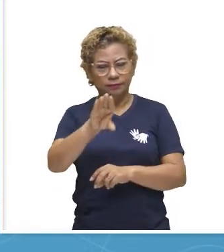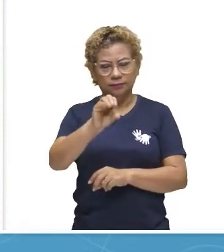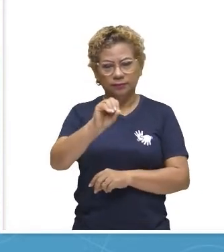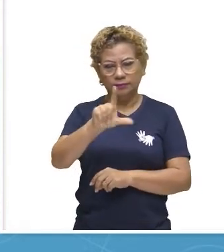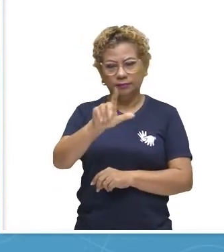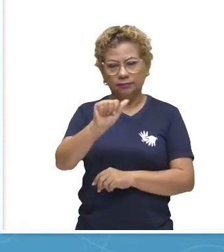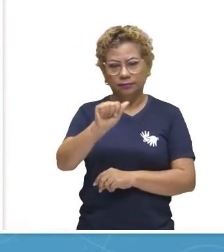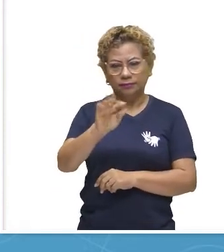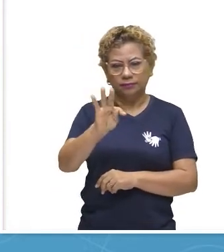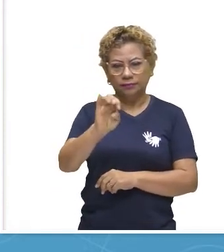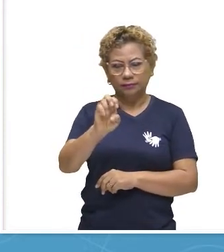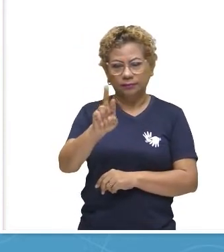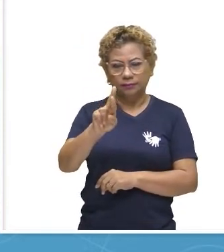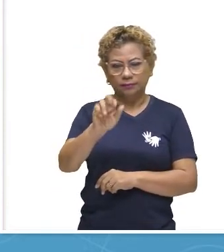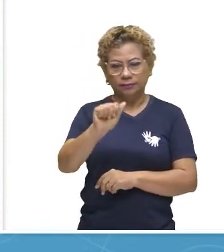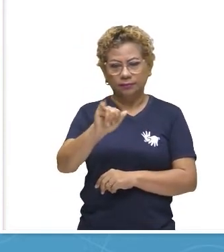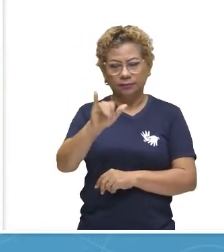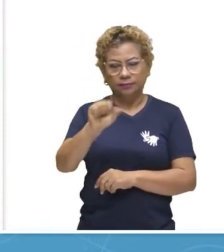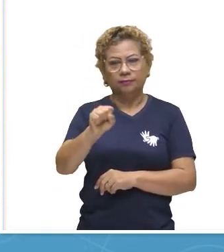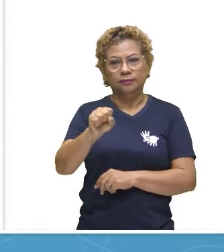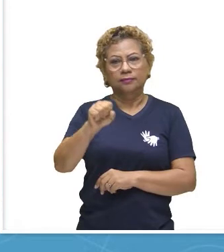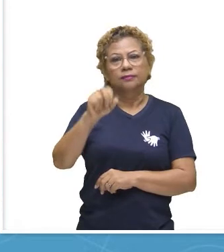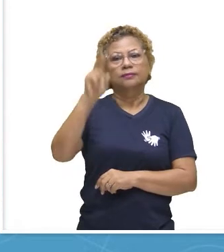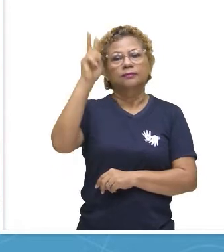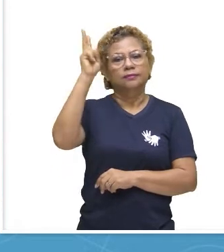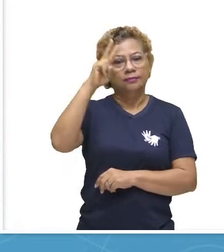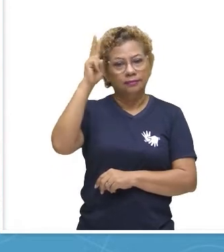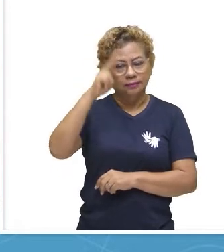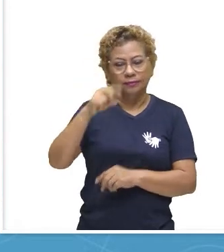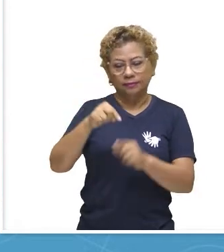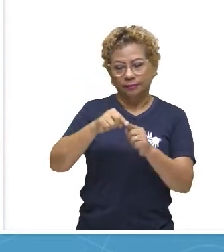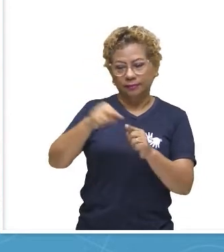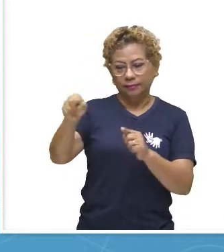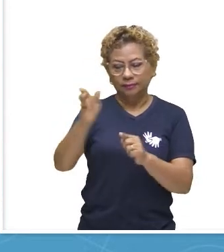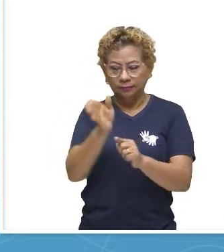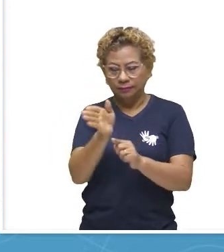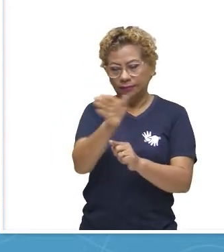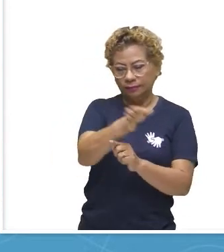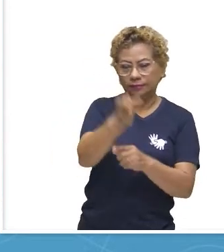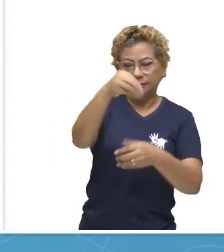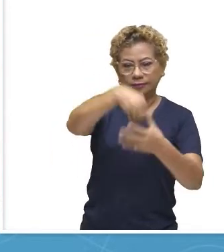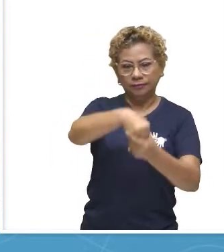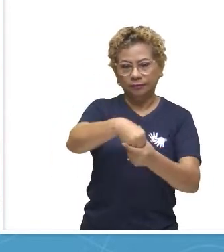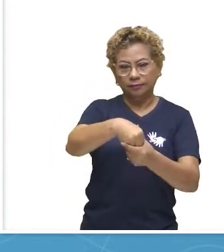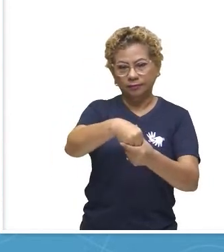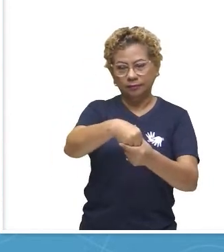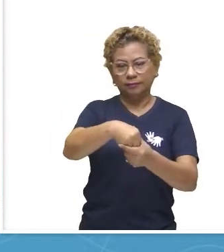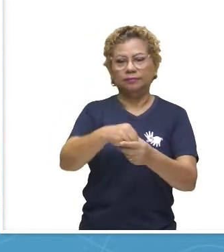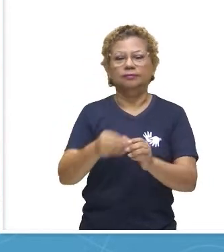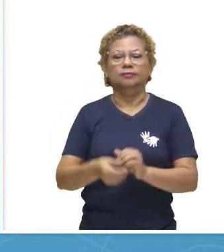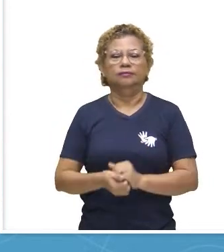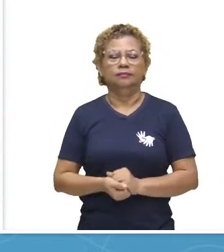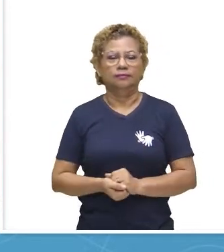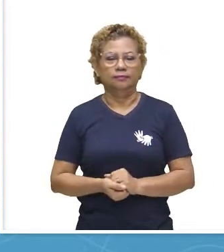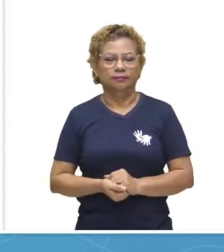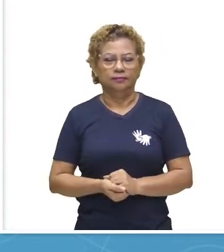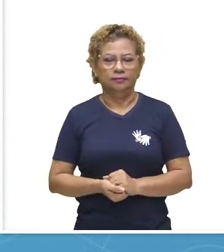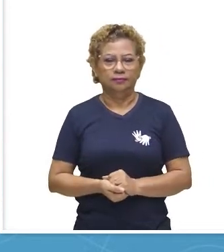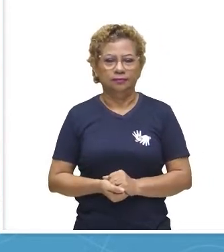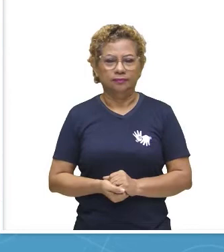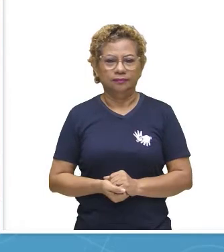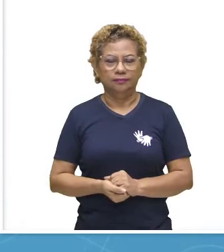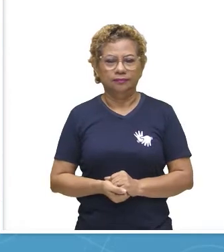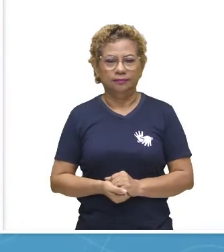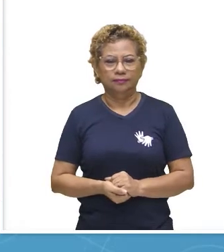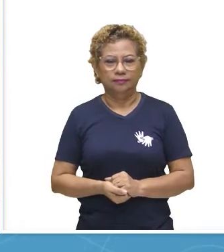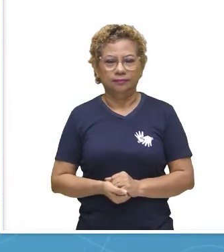colaterais, então você vai pensar, são os 2 ângulos que estão do mesmo lado da reta transversal,